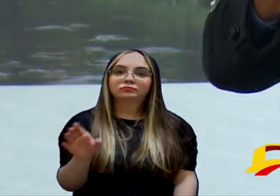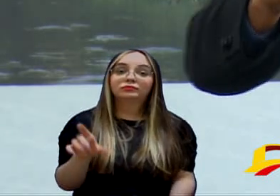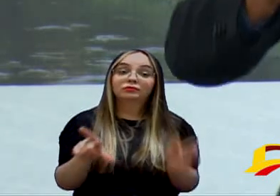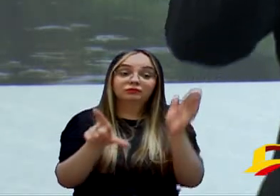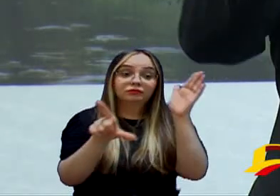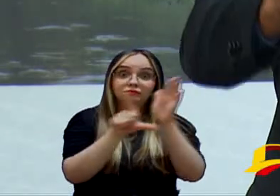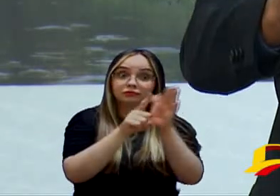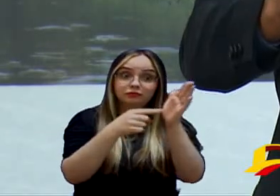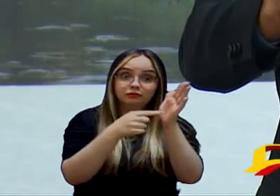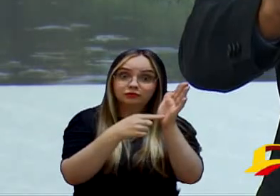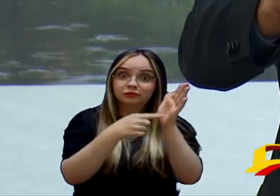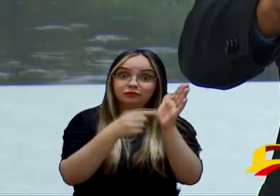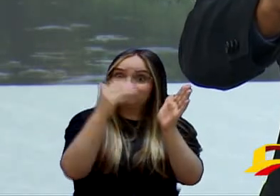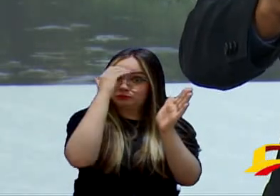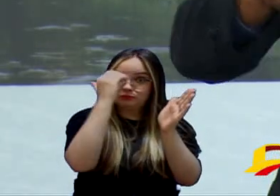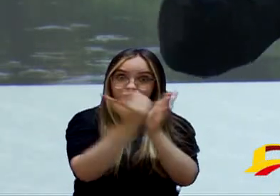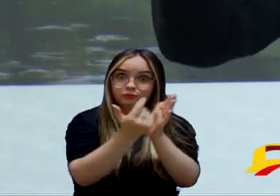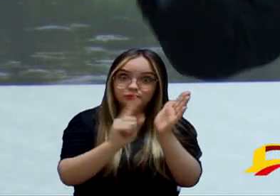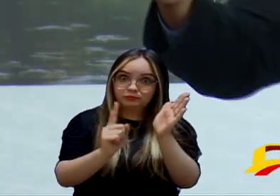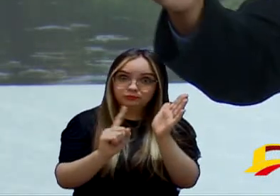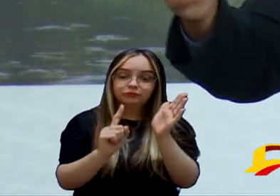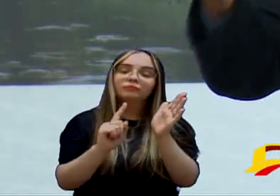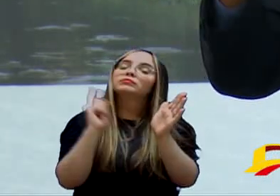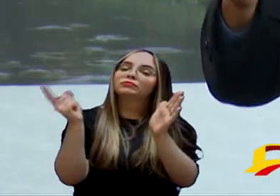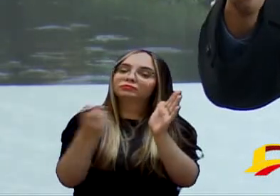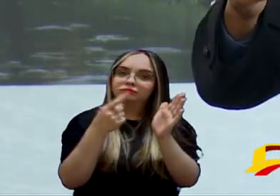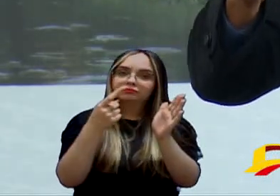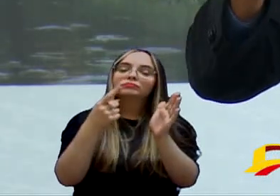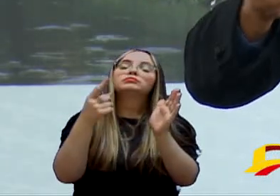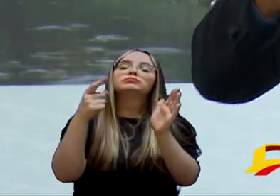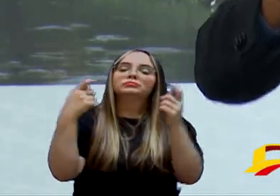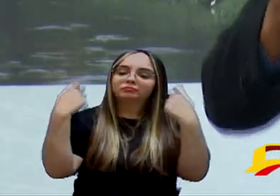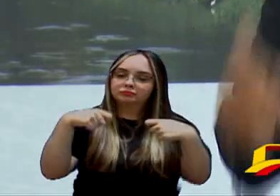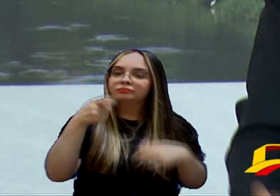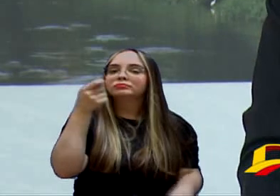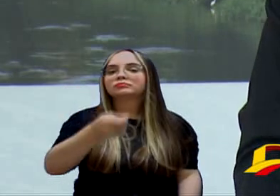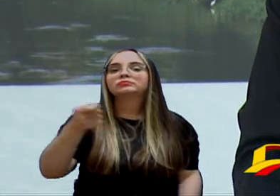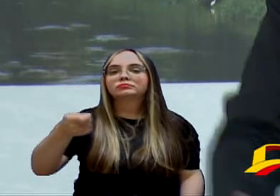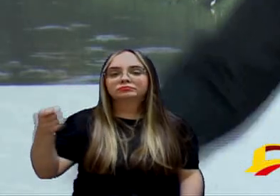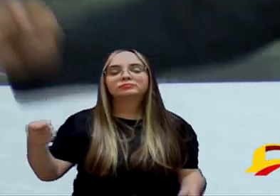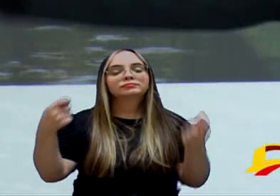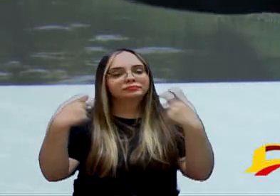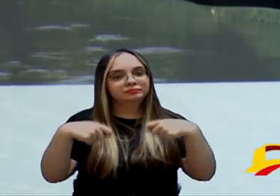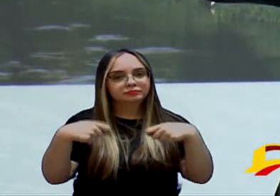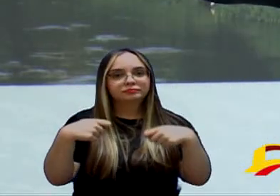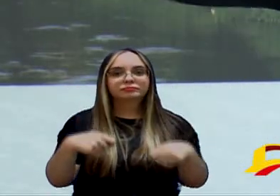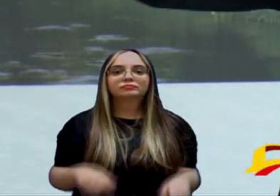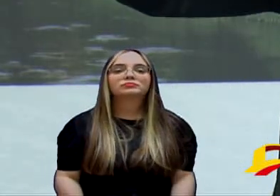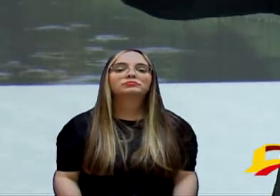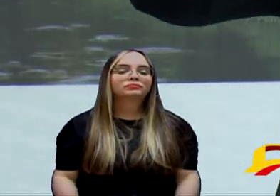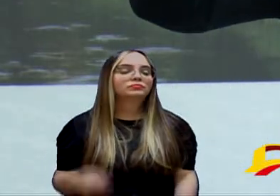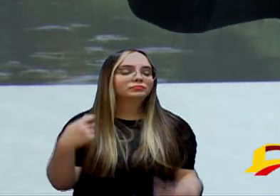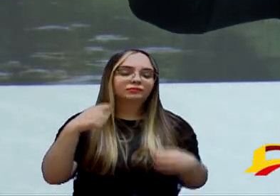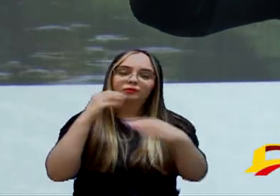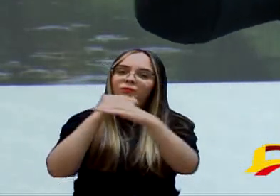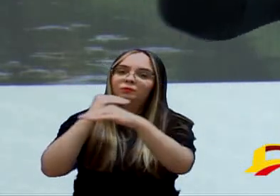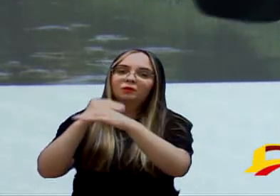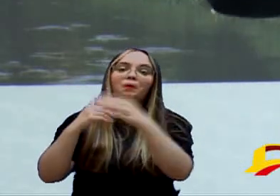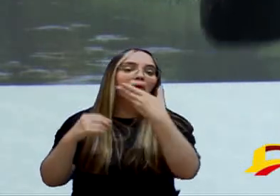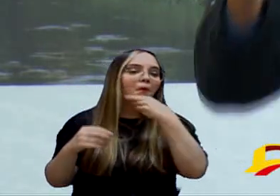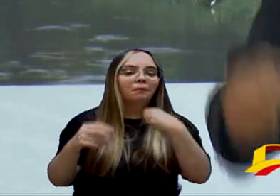a lei foram infringida as sanções caberão de maneira legal e no mesmo patamar